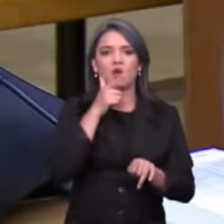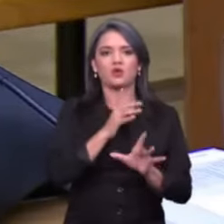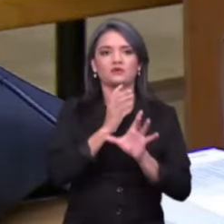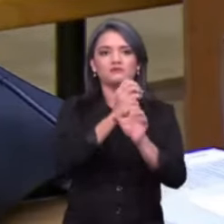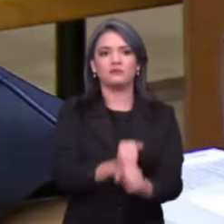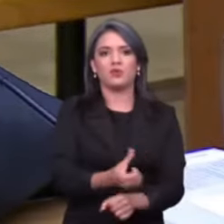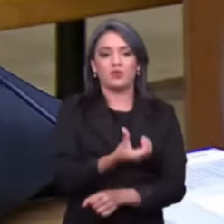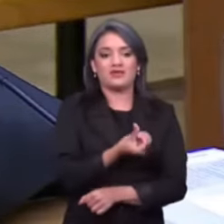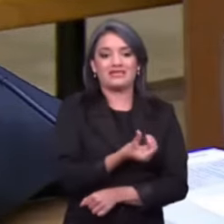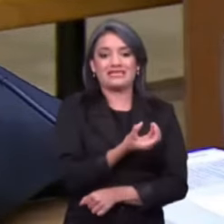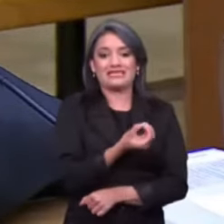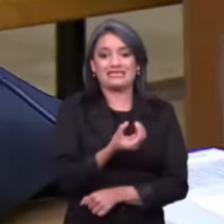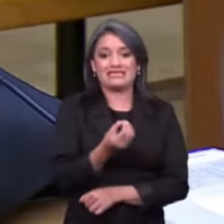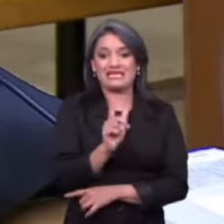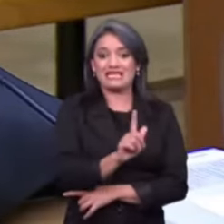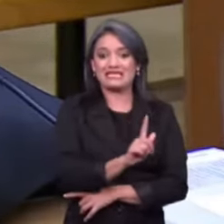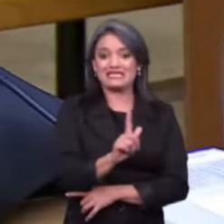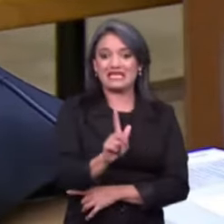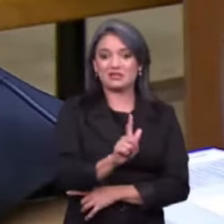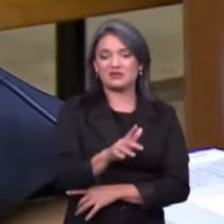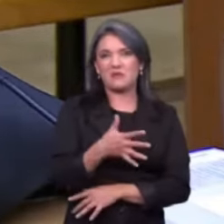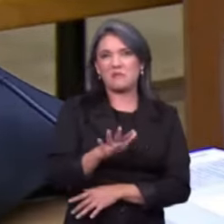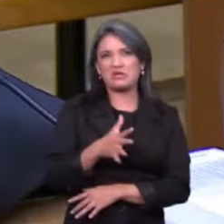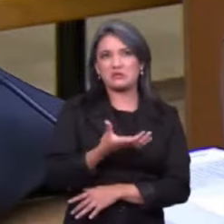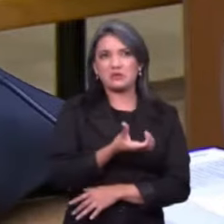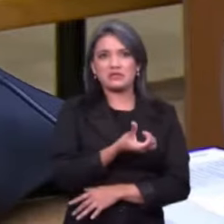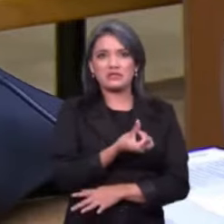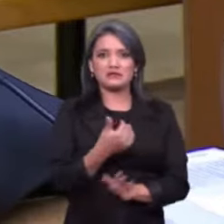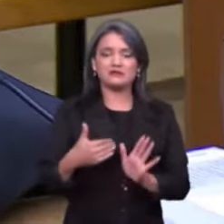gramas, em um período de 6 a 8 semanas.